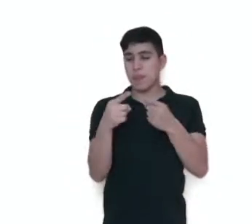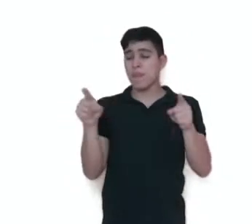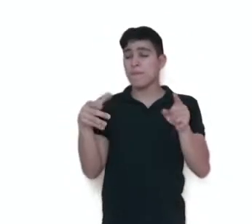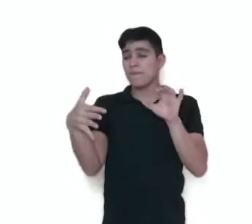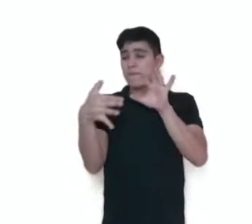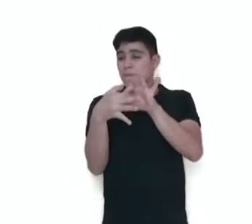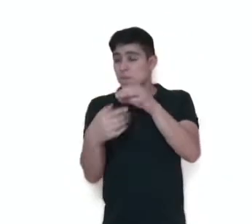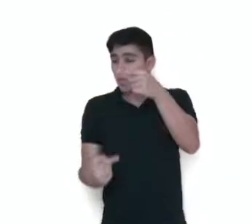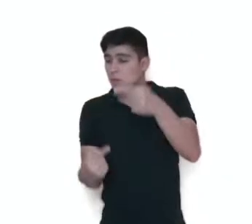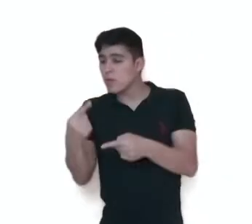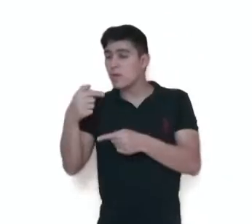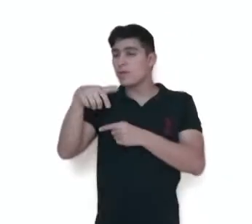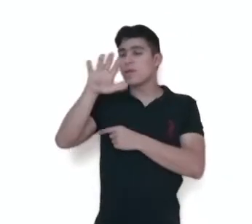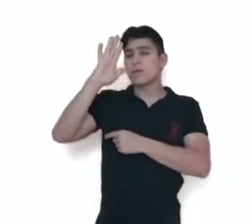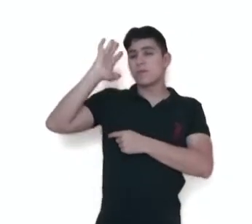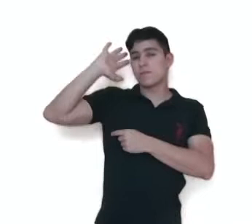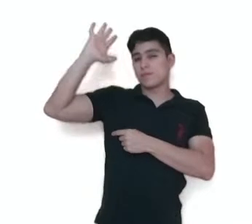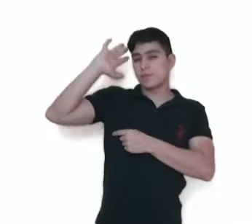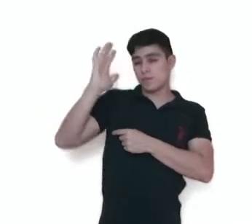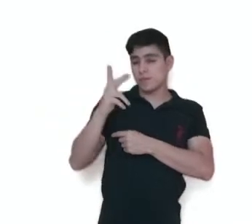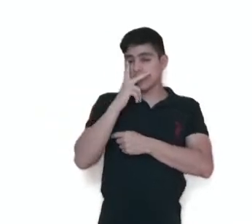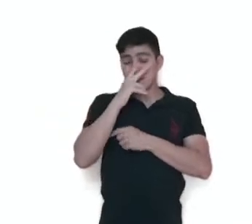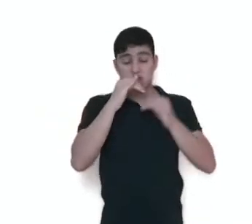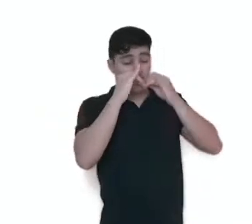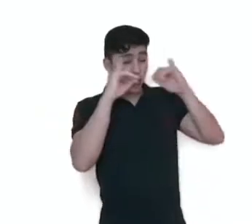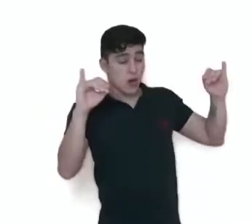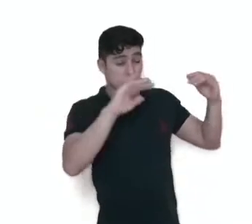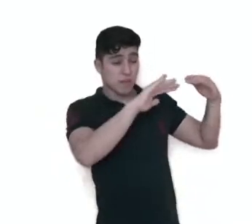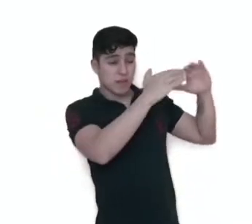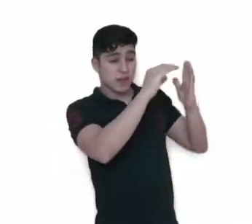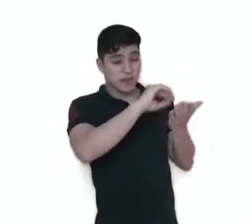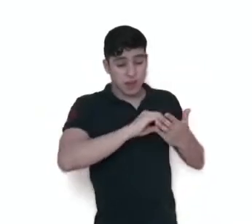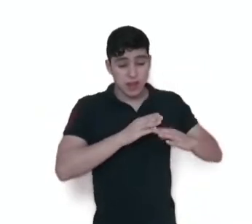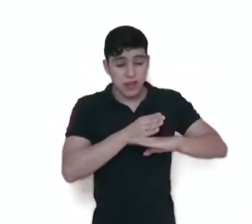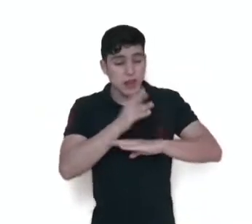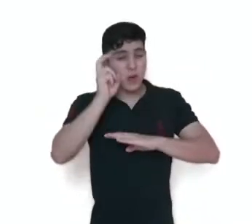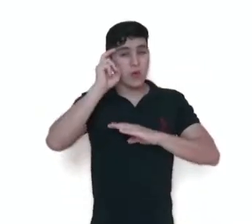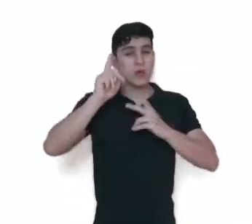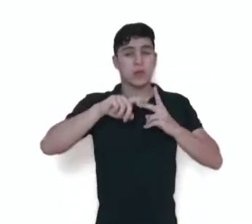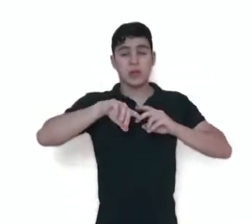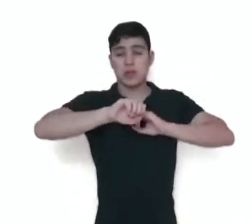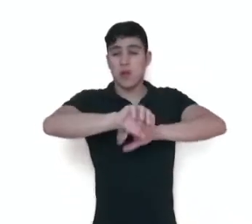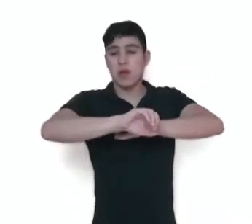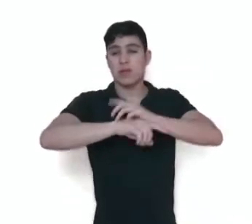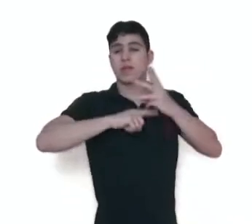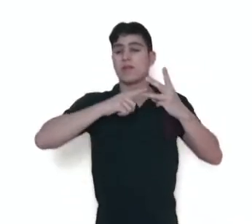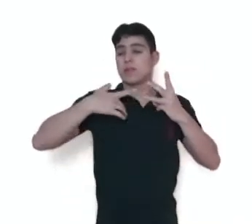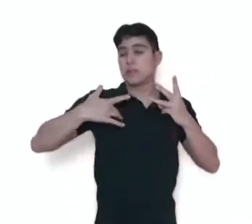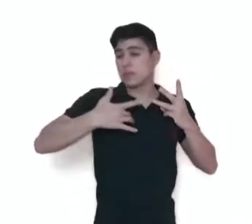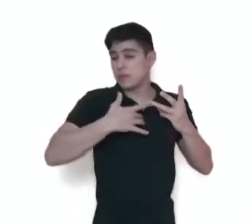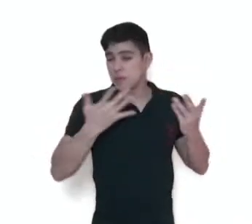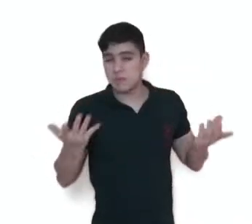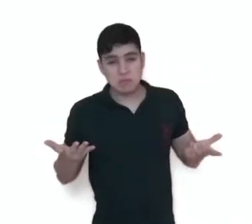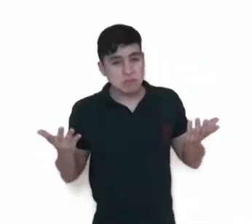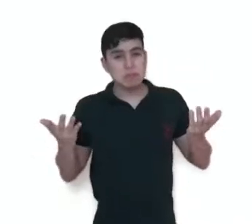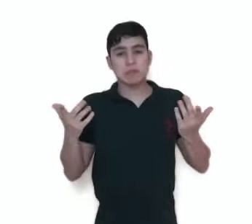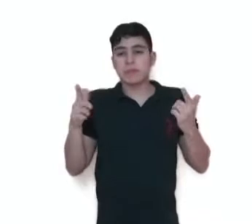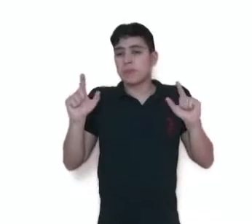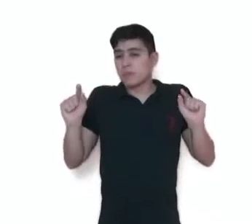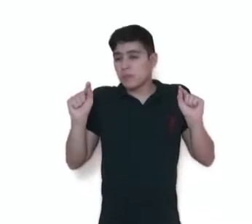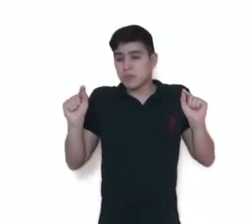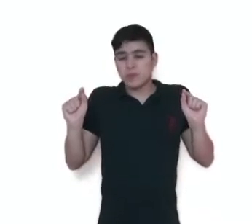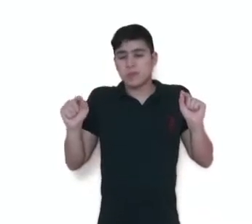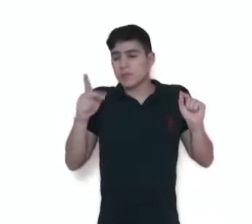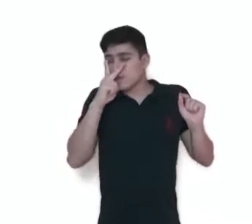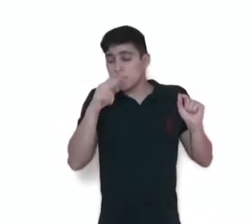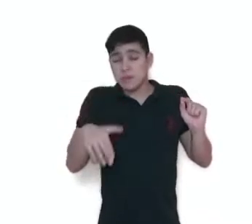e reflexivas. O choque da realidade da periferia, como a falta de acesso à cultura, educação, saúde, educação e presença